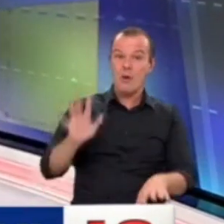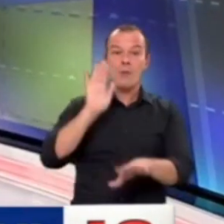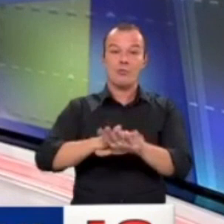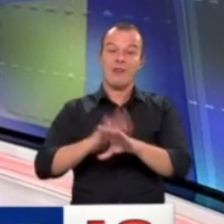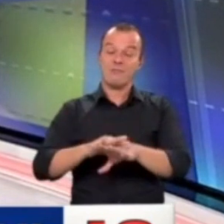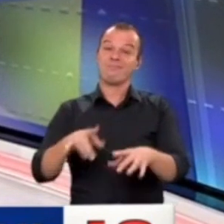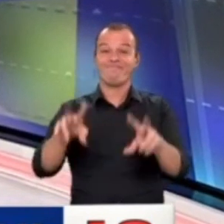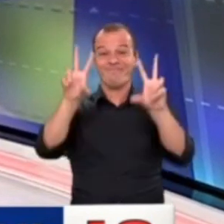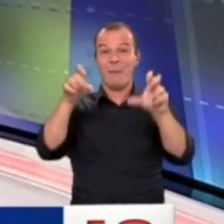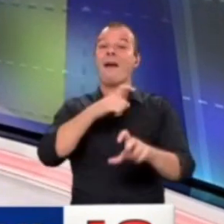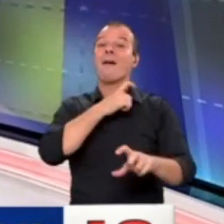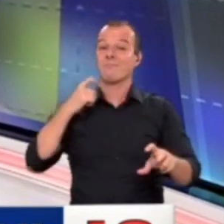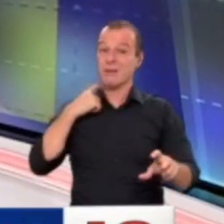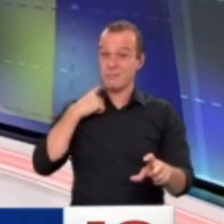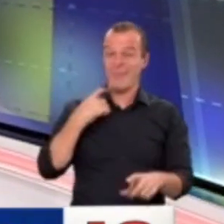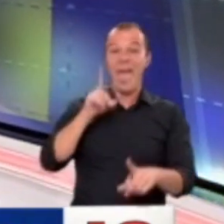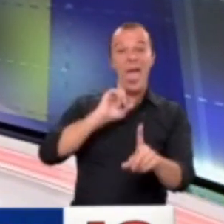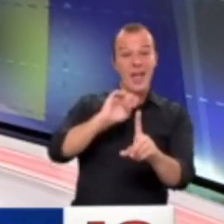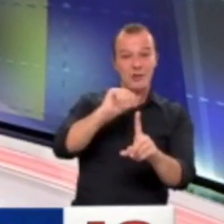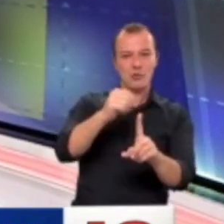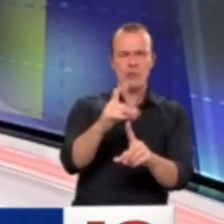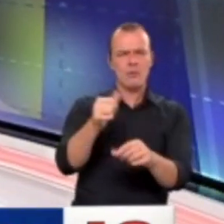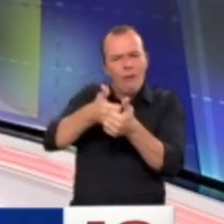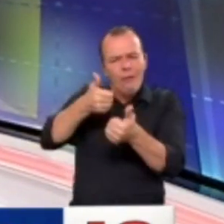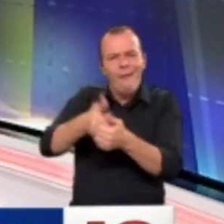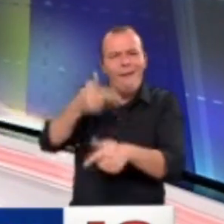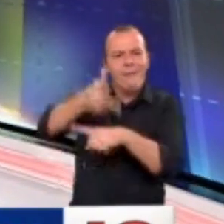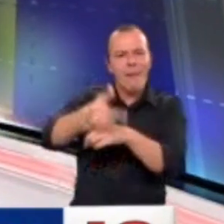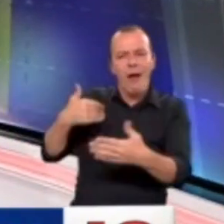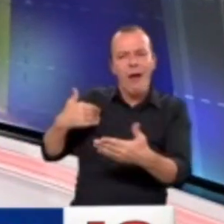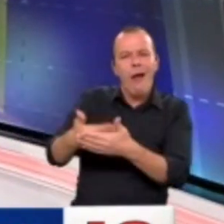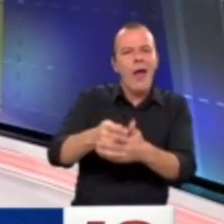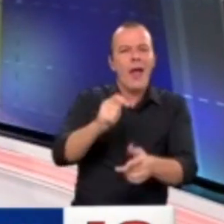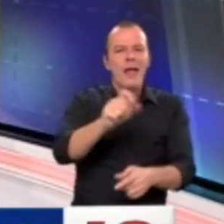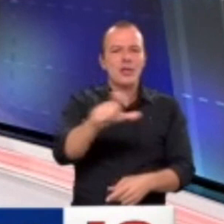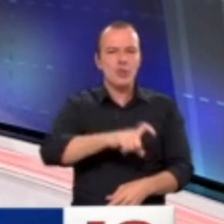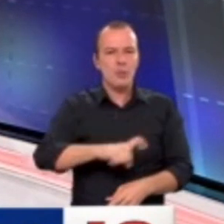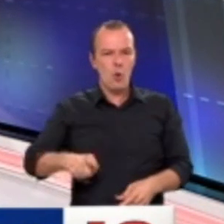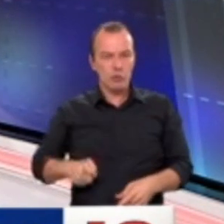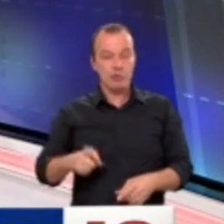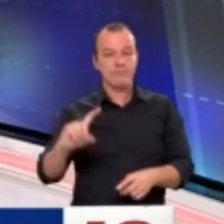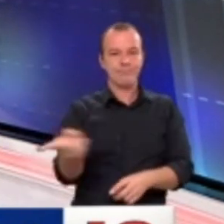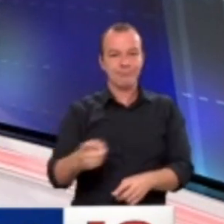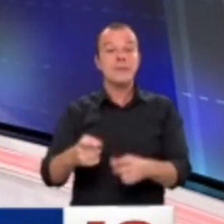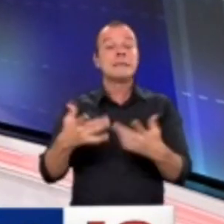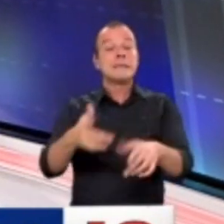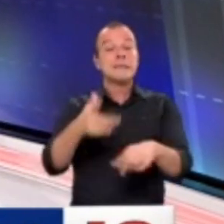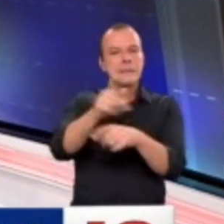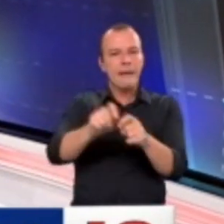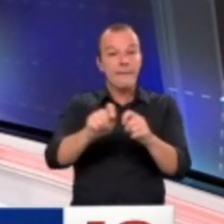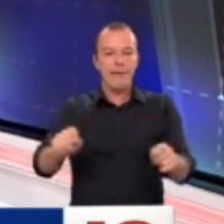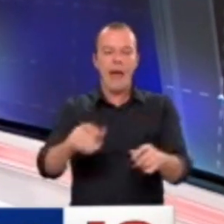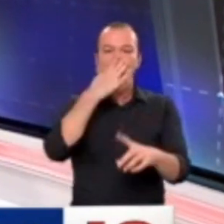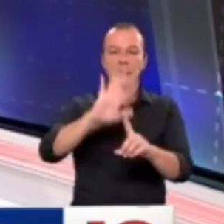dos sacerdotes. A Susana Pinto acompanhou os últimos dias de filmagens em Estremoz. A série é filmada praticamente toda